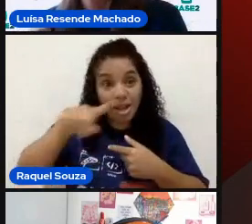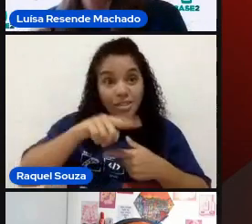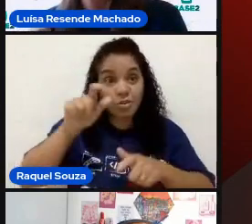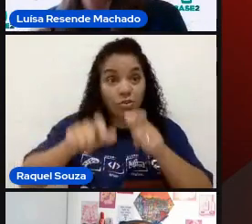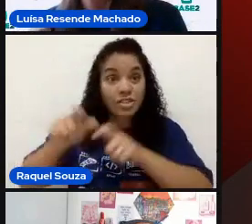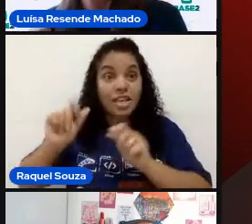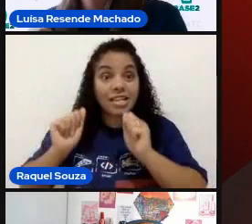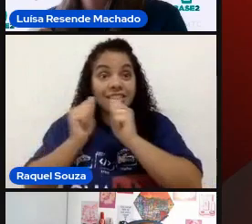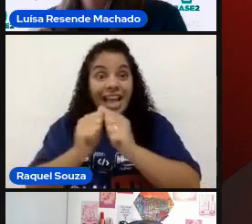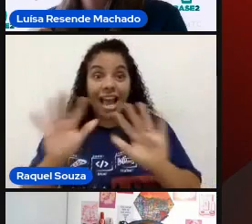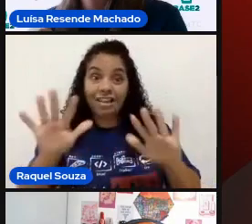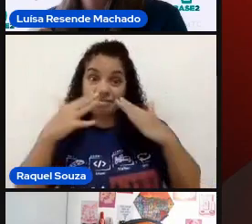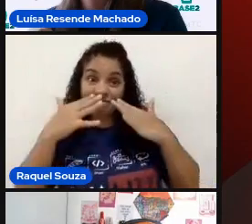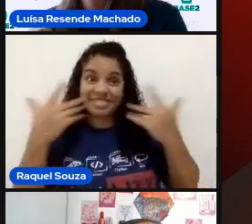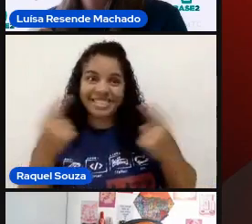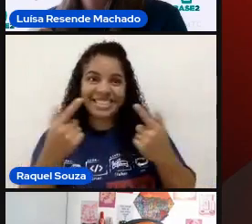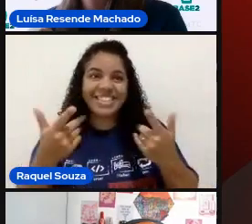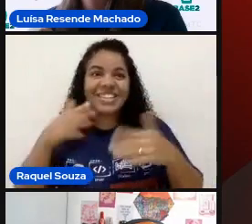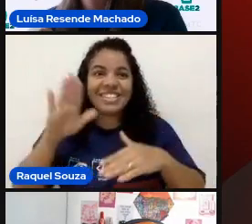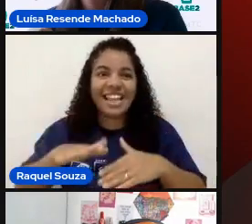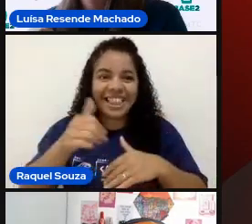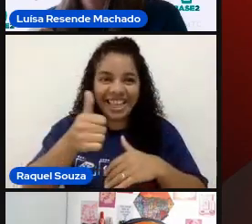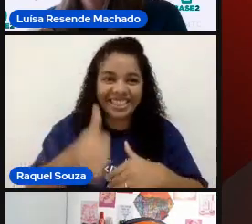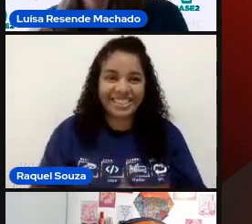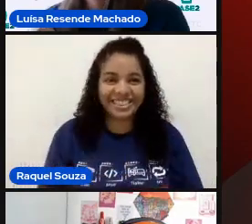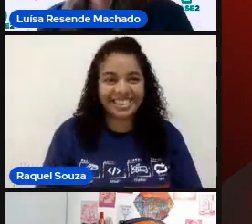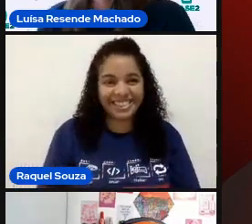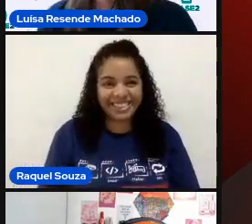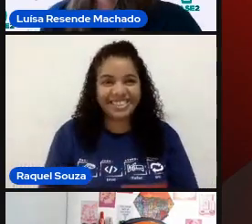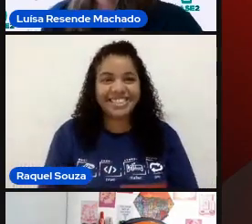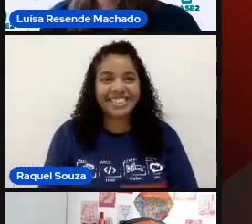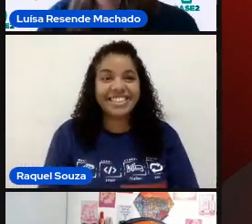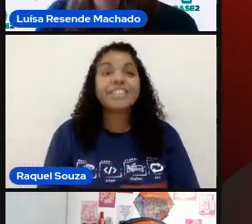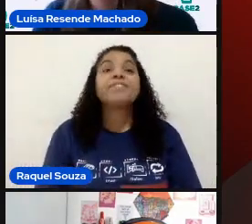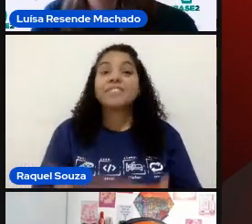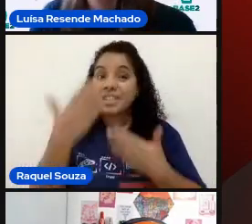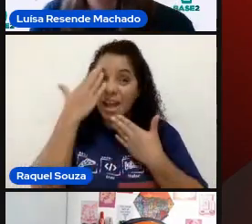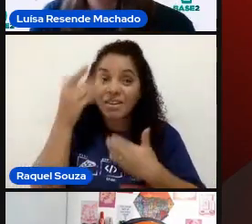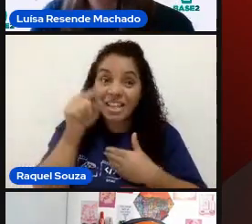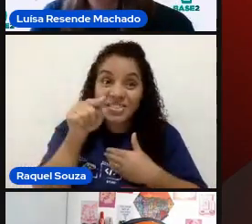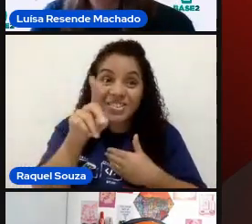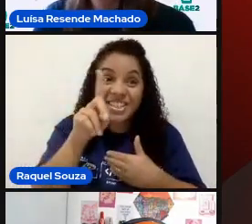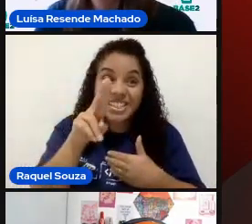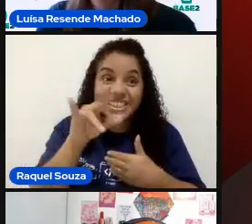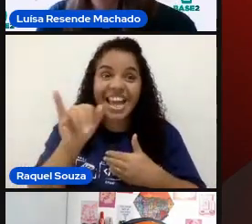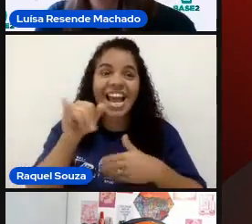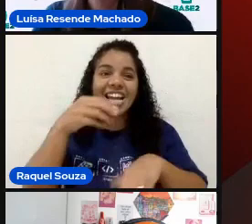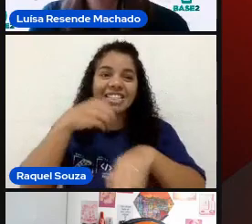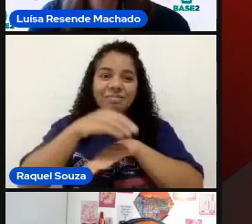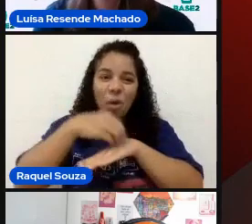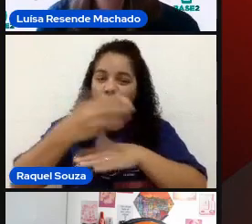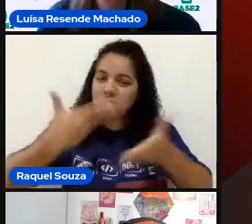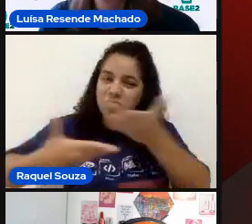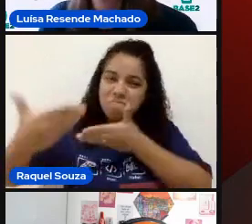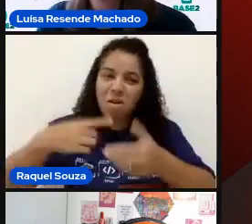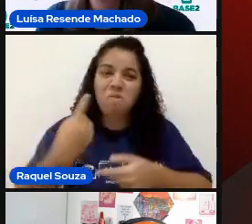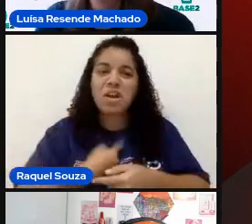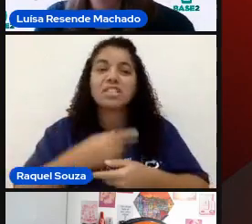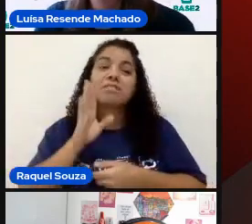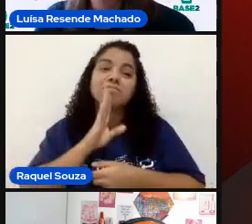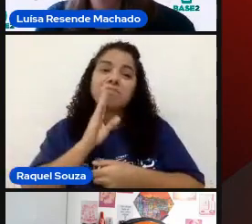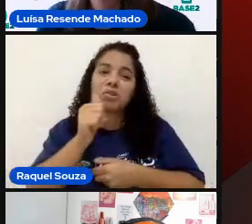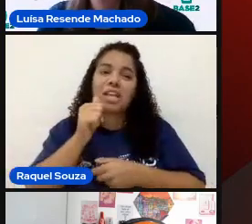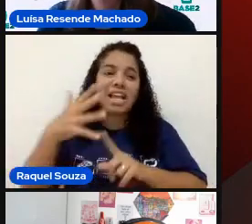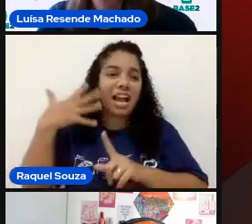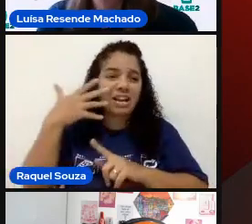estado aqui me ouvindo nessa tarde. Obrigada a você, Dani, por compartilhar aí com a gente. Muito legal sua